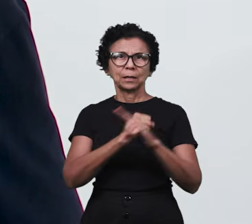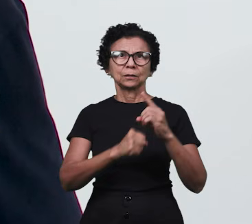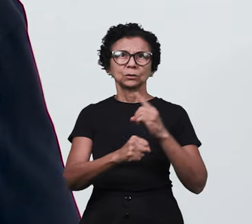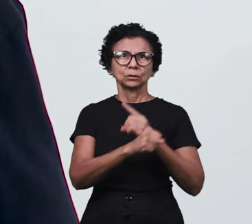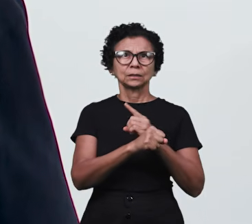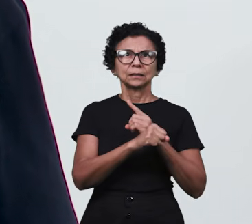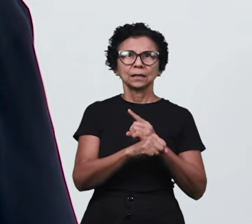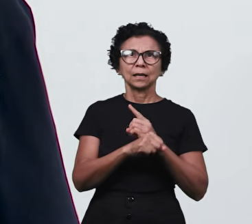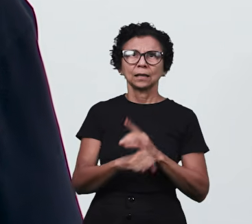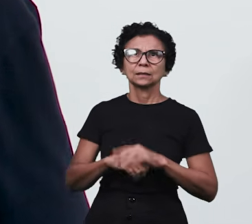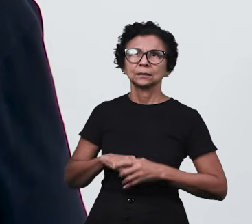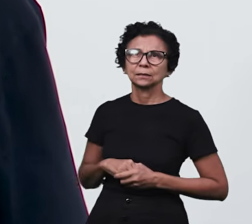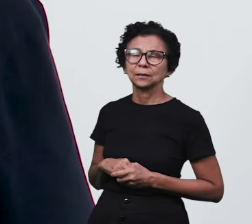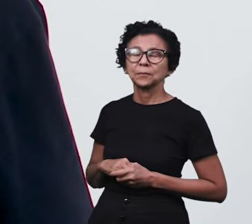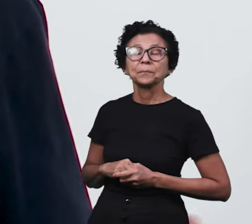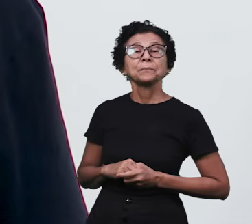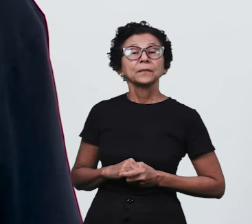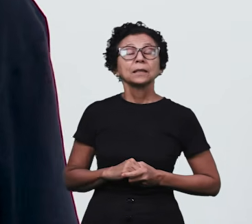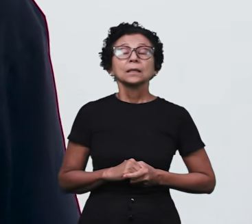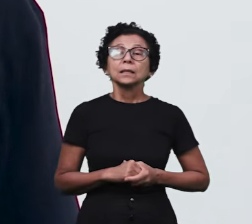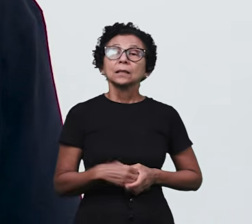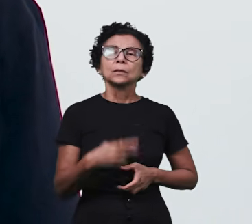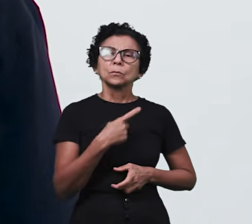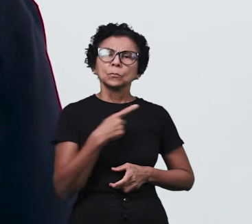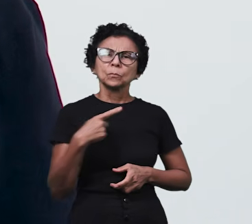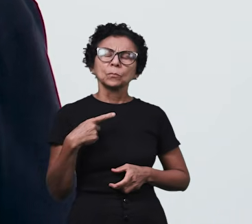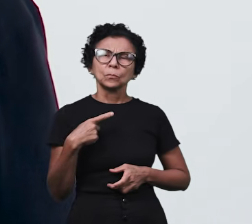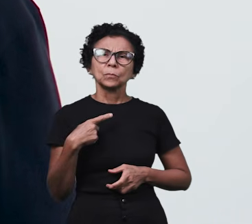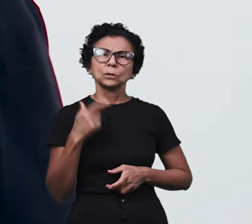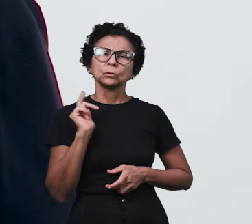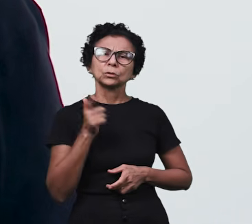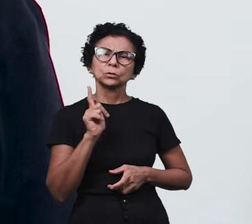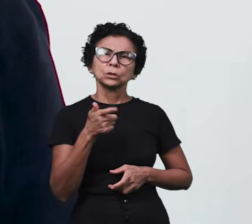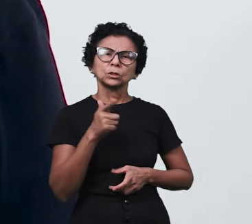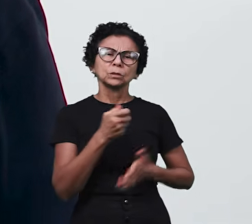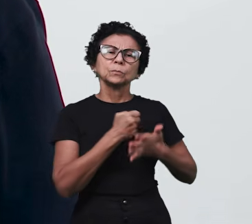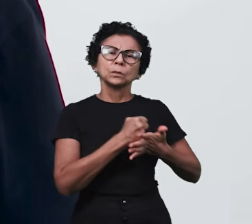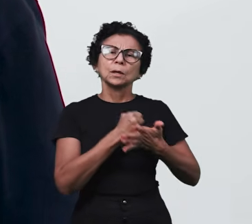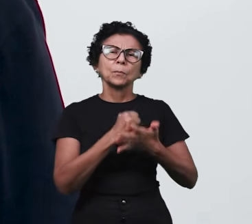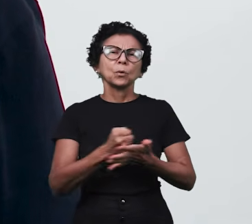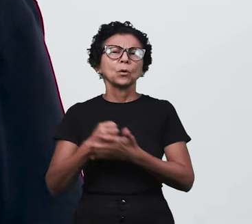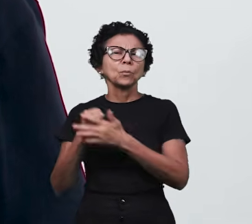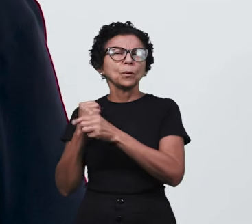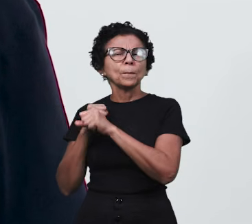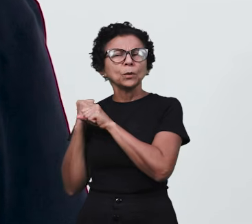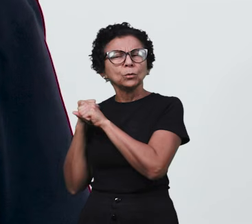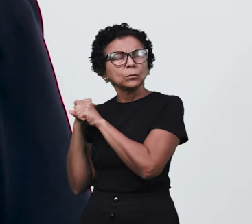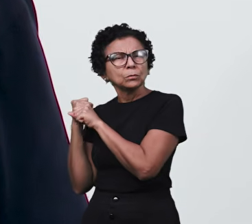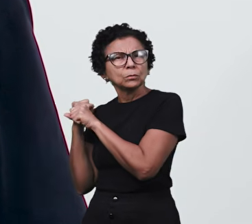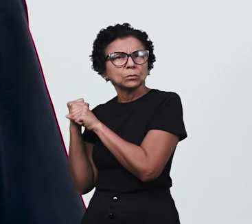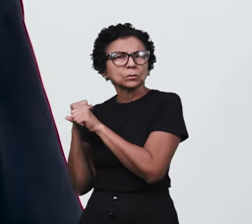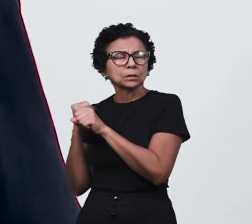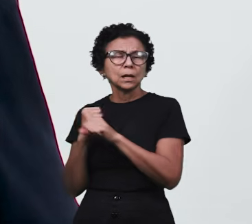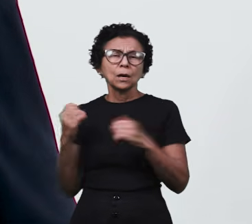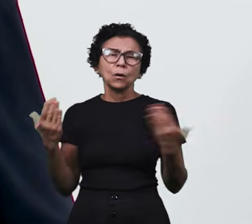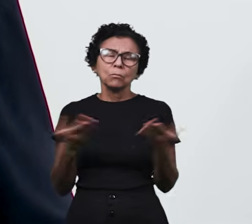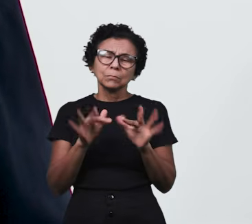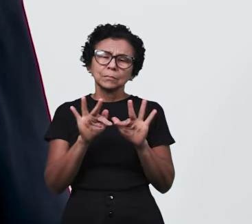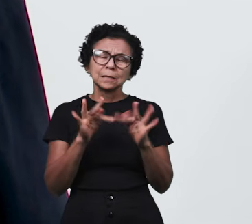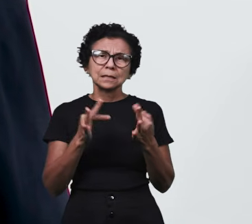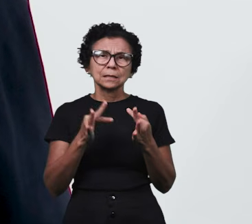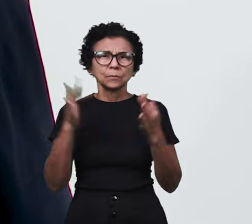ele nos deu diversos ensinamentos e legados para os capixabas, para os brasileiros e para o mundo inteiro. Hoje foi um momento muito especial em que nós estamos trazendo